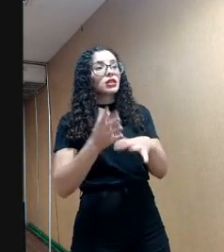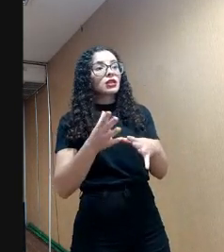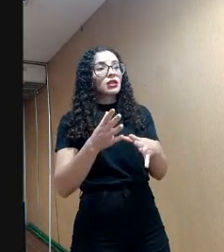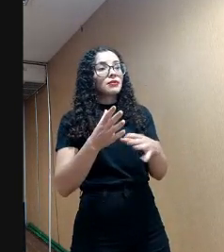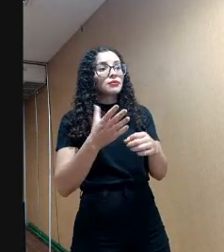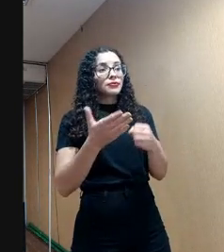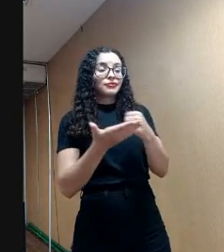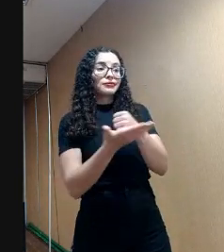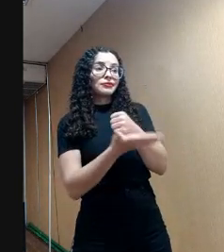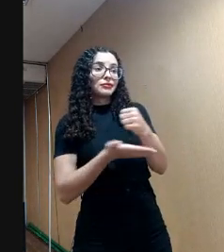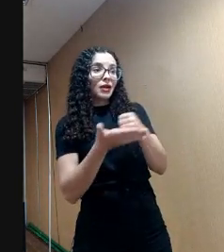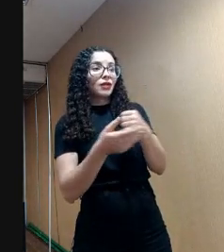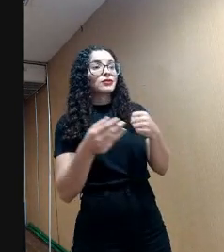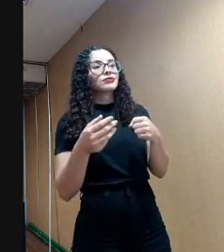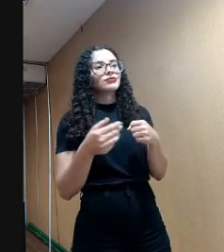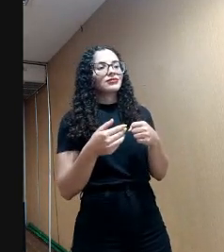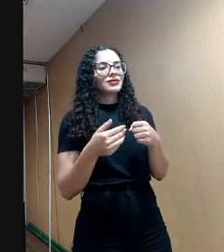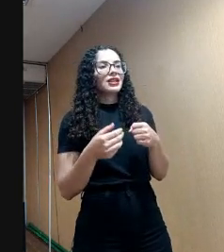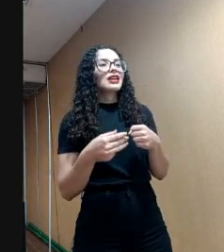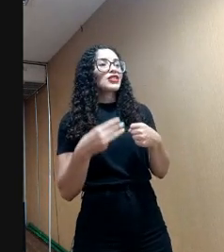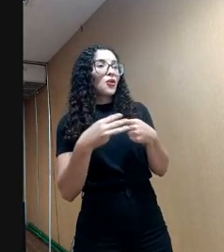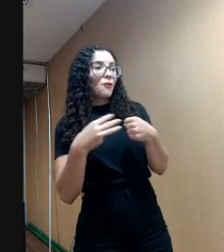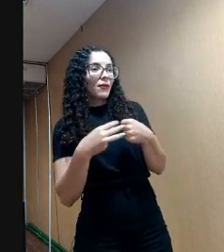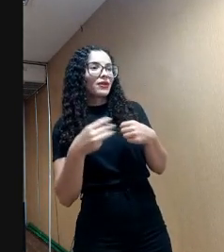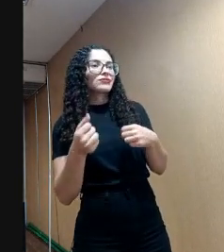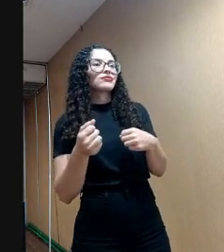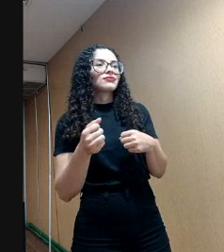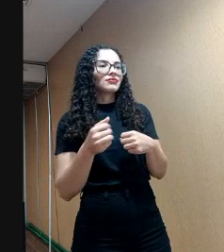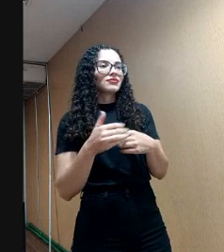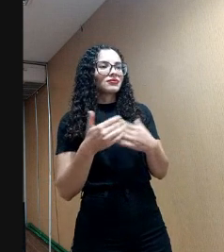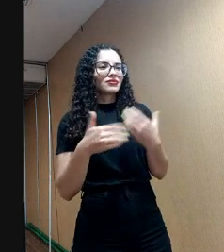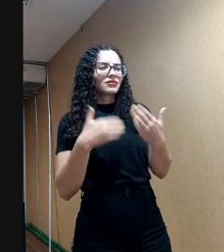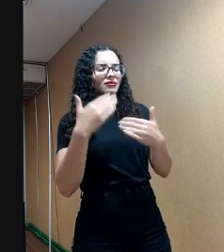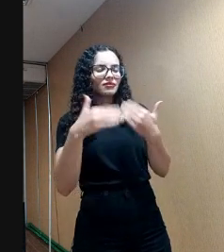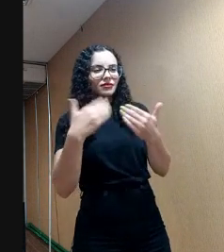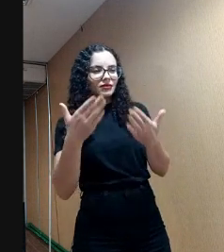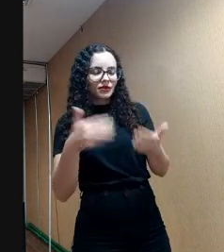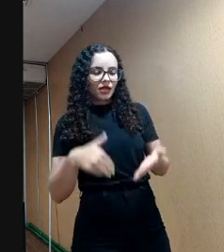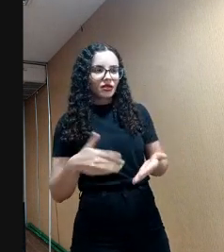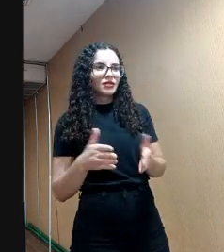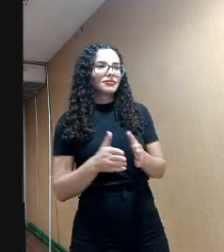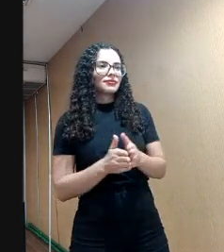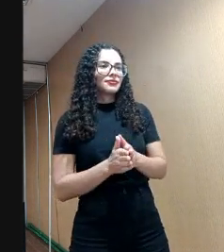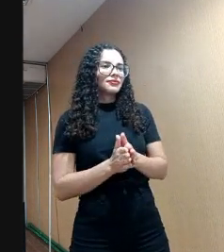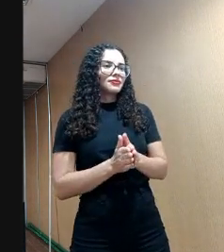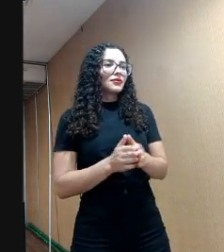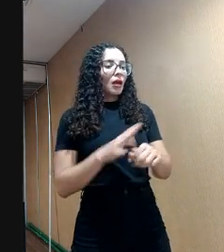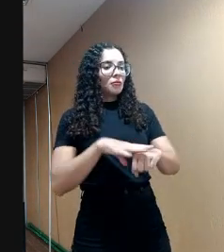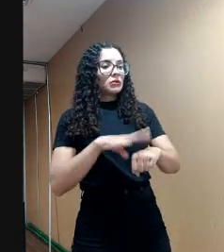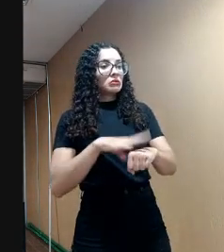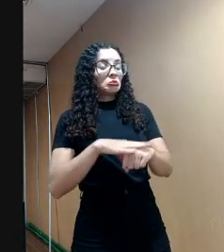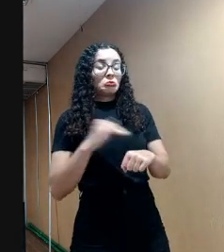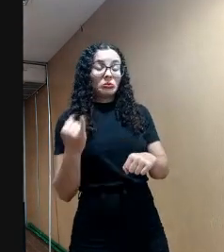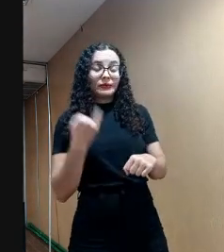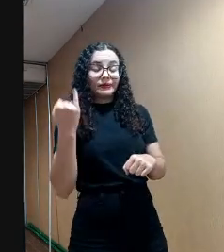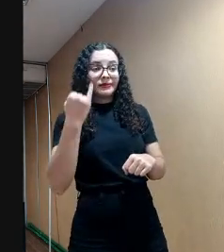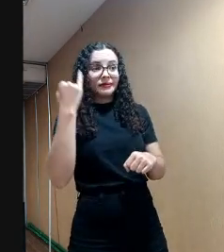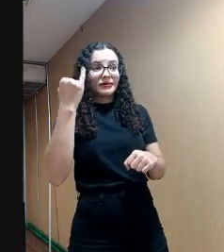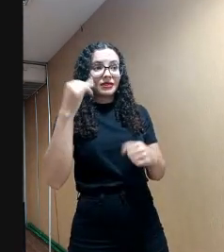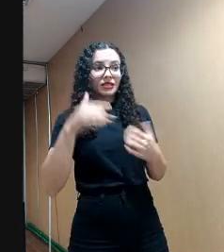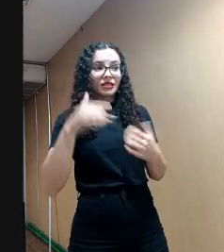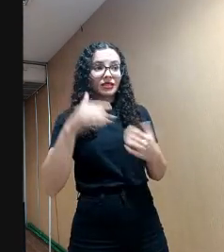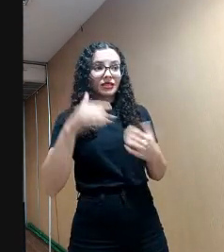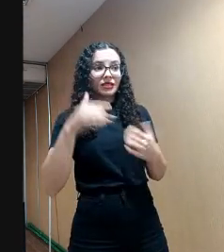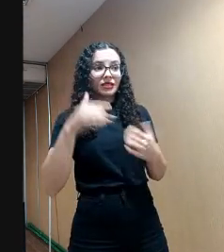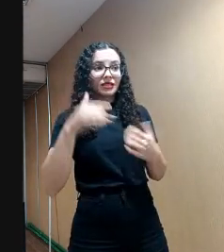pós-graduação. Então, a matemática sempre presente nesses momentos históricos do nosso campus. Então, finalizo